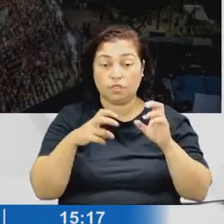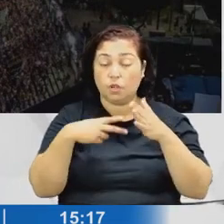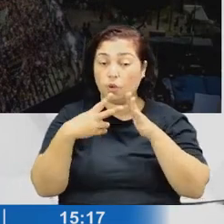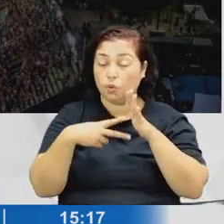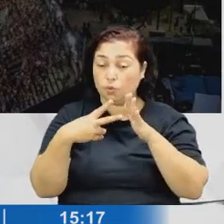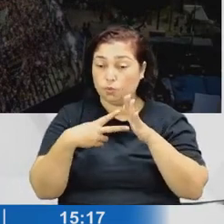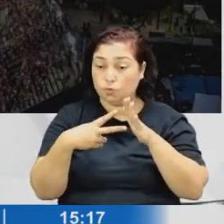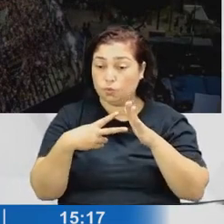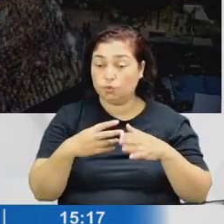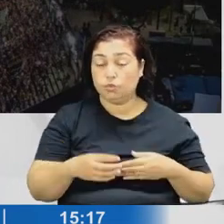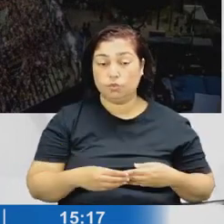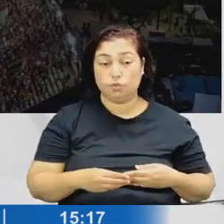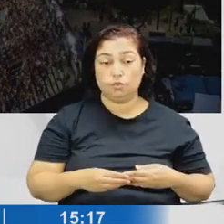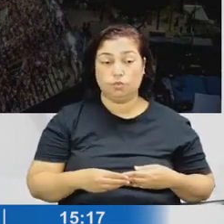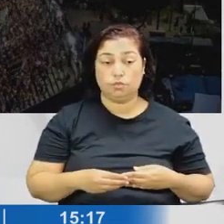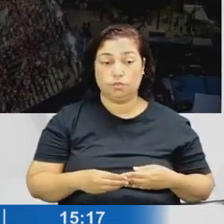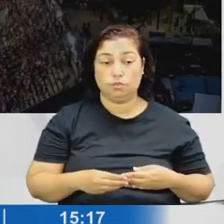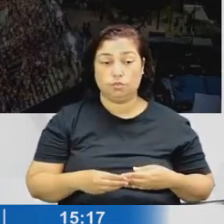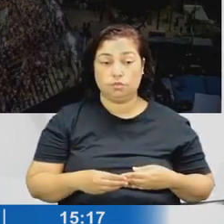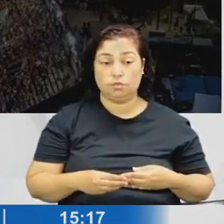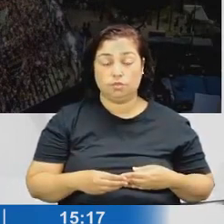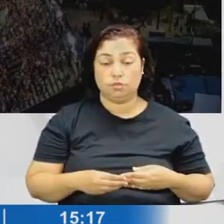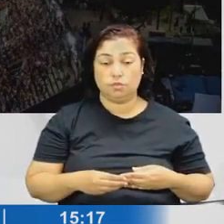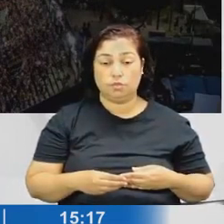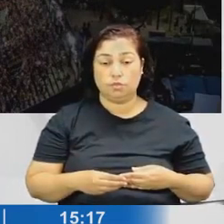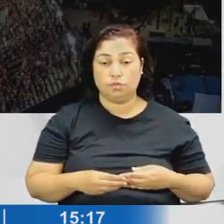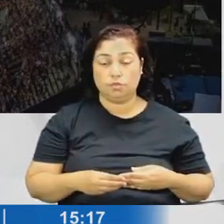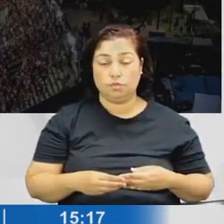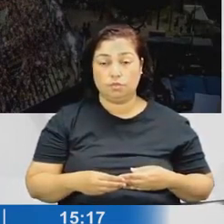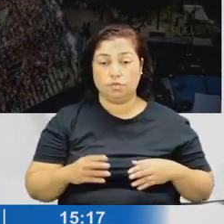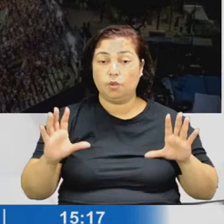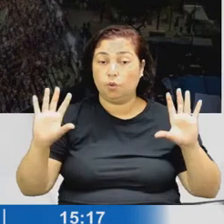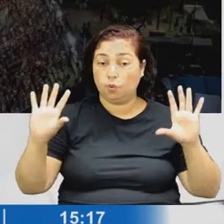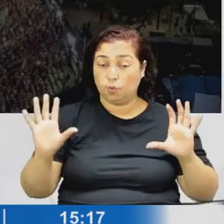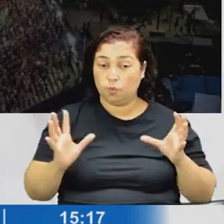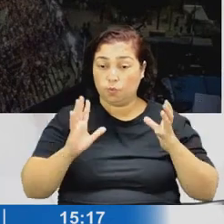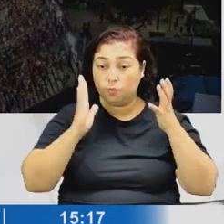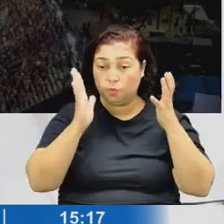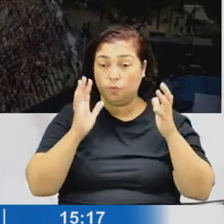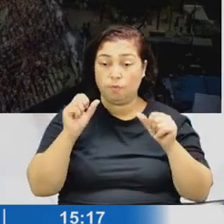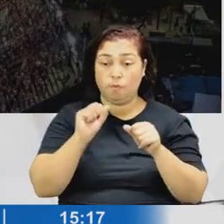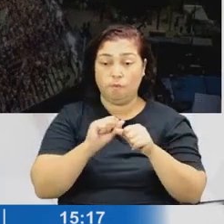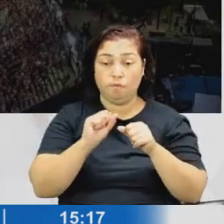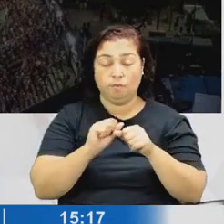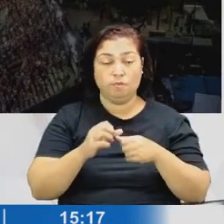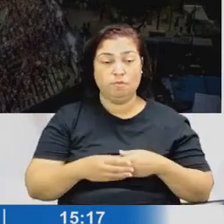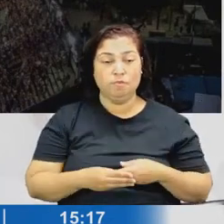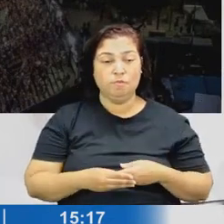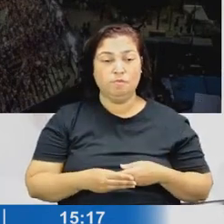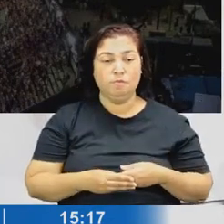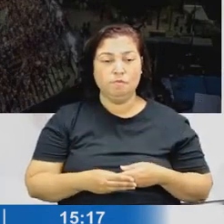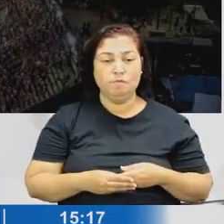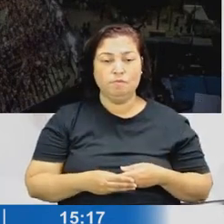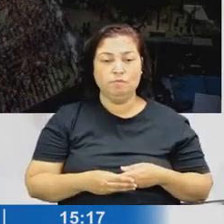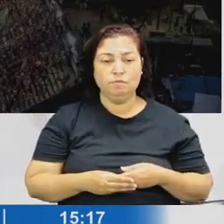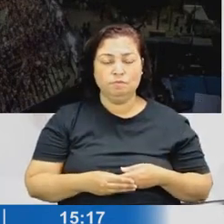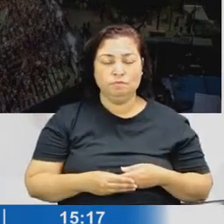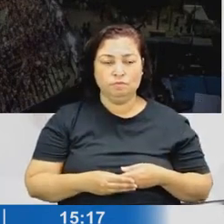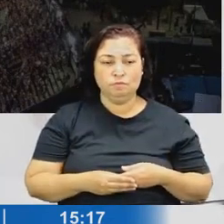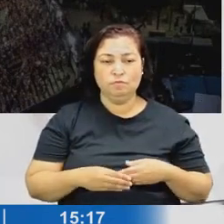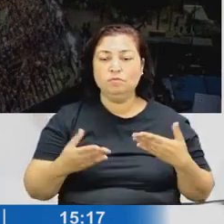um trailerzão bonitão lá né de repente brinca com evento que vai ser feito tal aí as aulas que